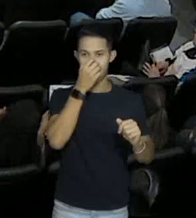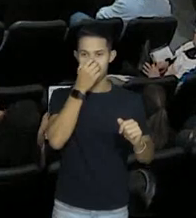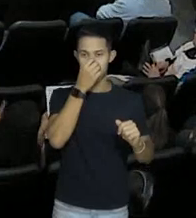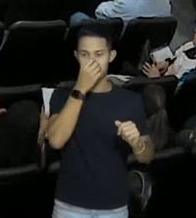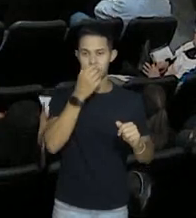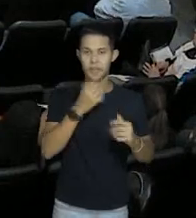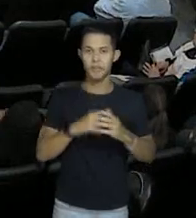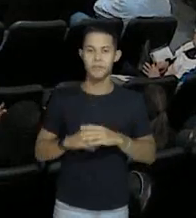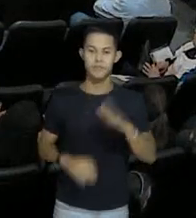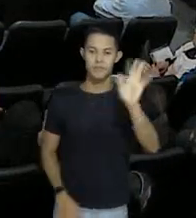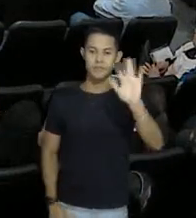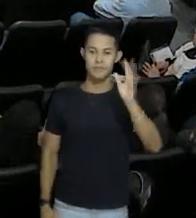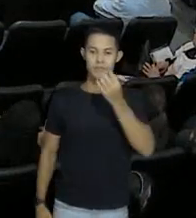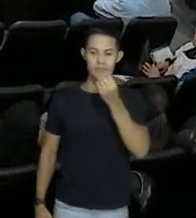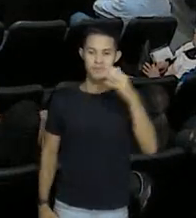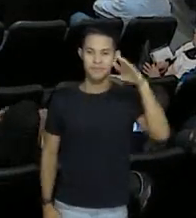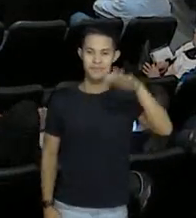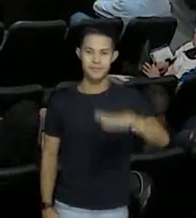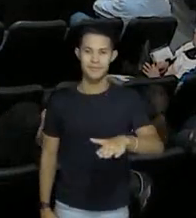Boa tarde.